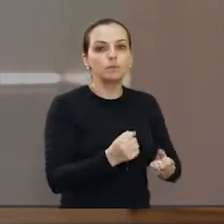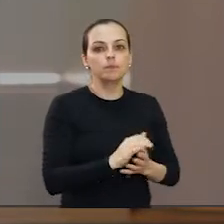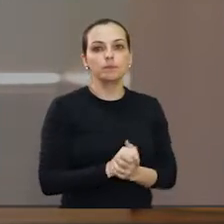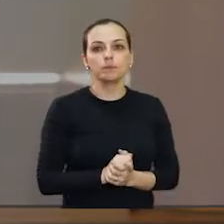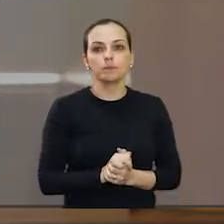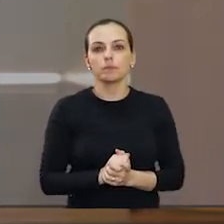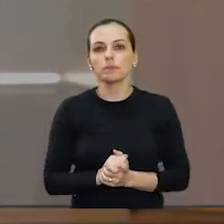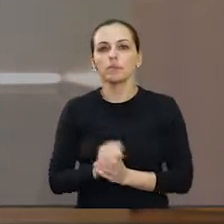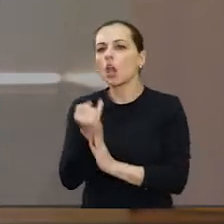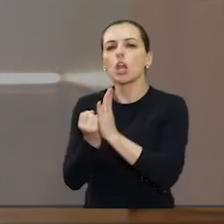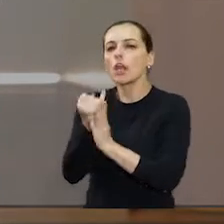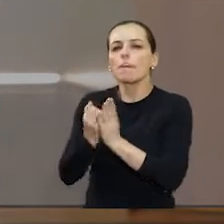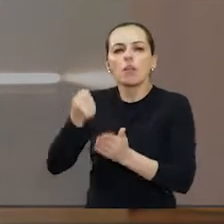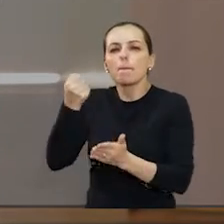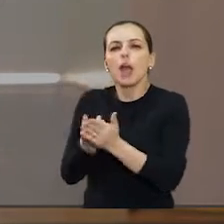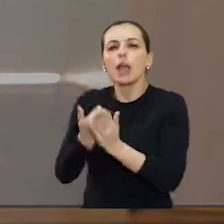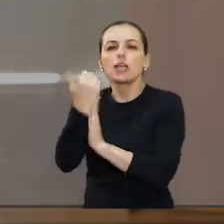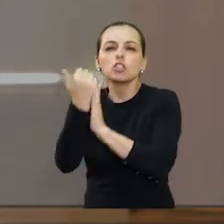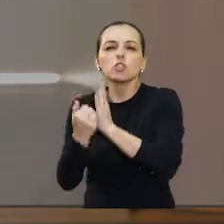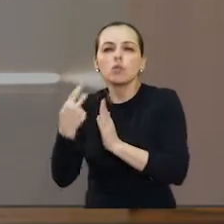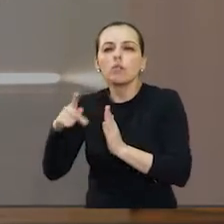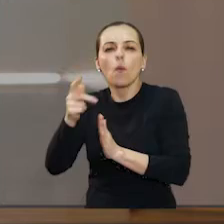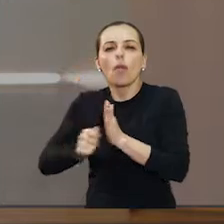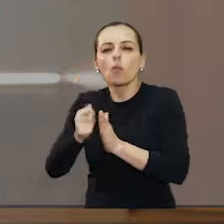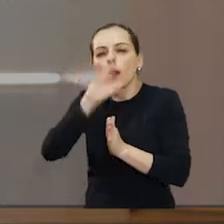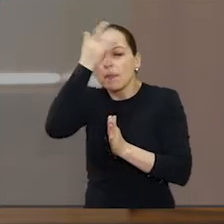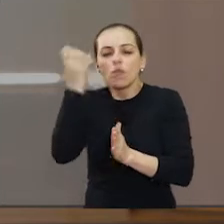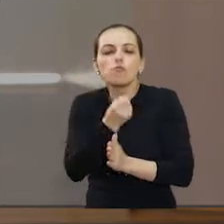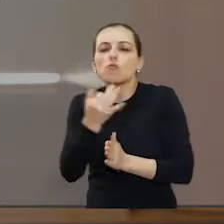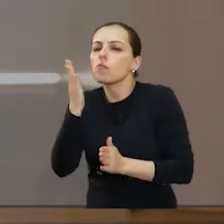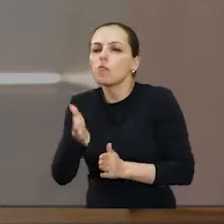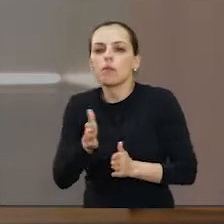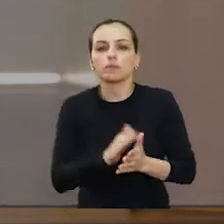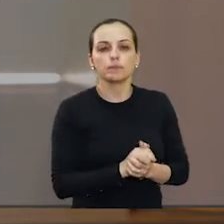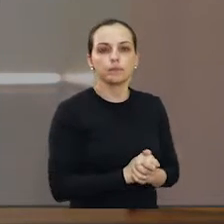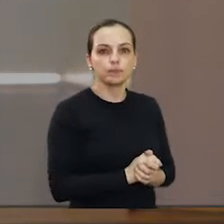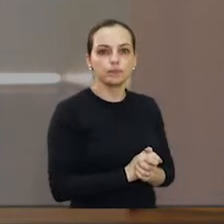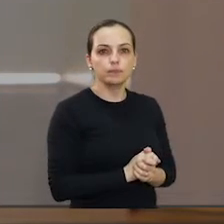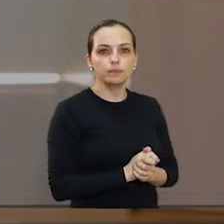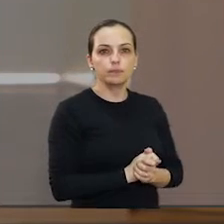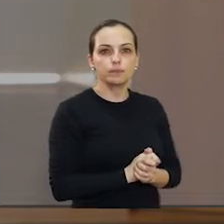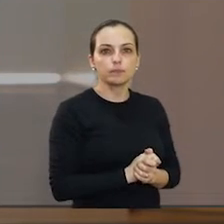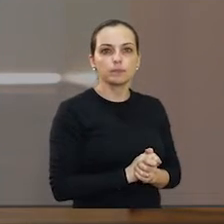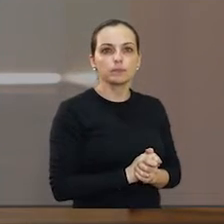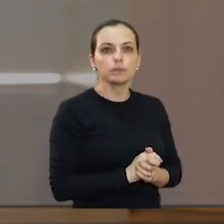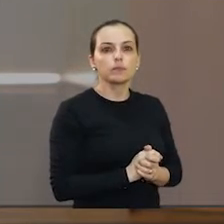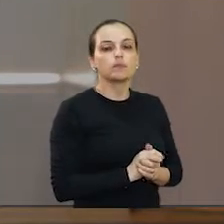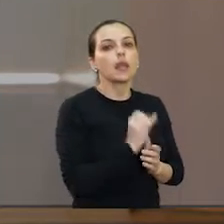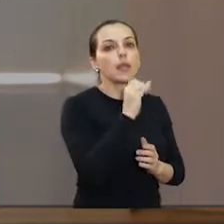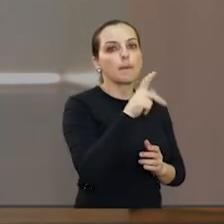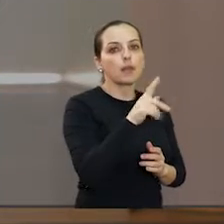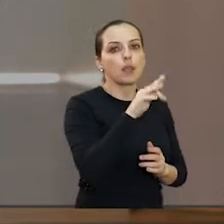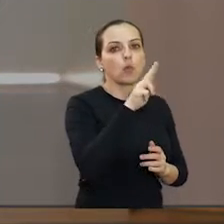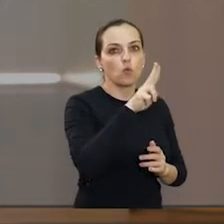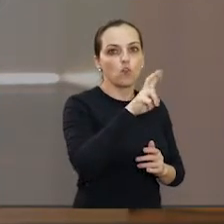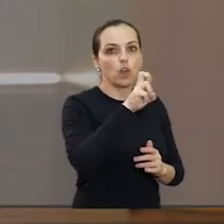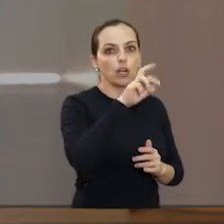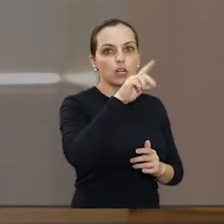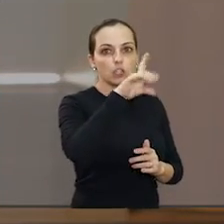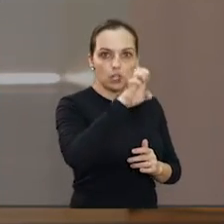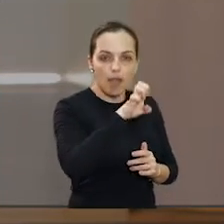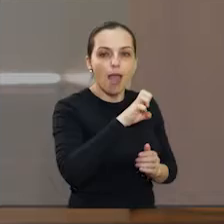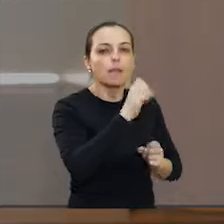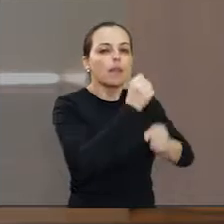a característica do IPTU Verde era diferente, né? Porque ele buscava lotes maiores, né? Eram para quem já tinha chácara,